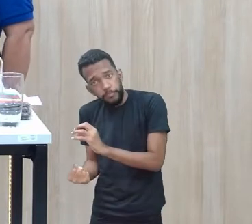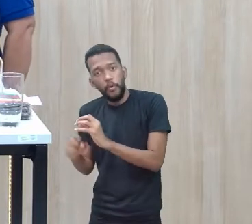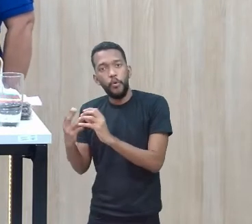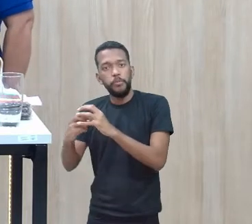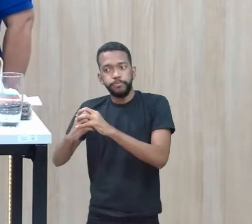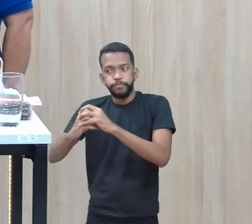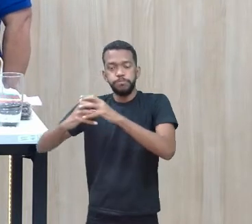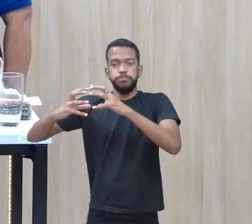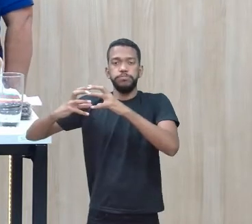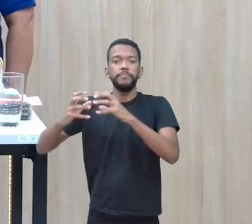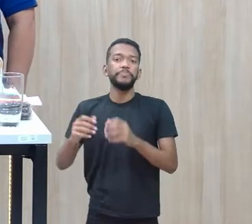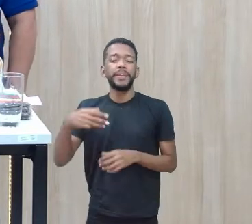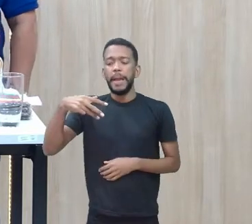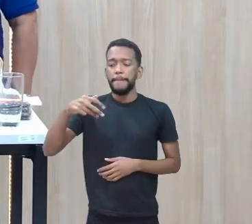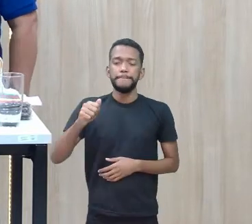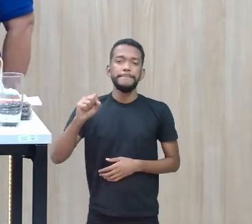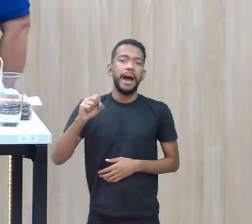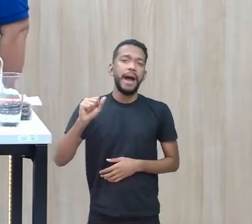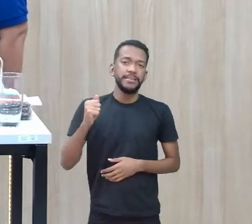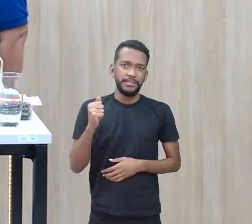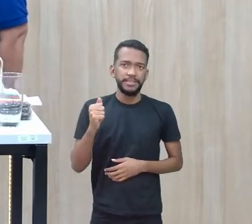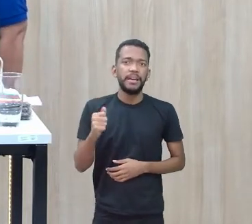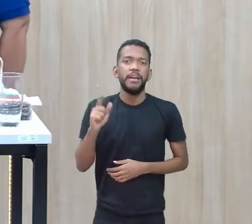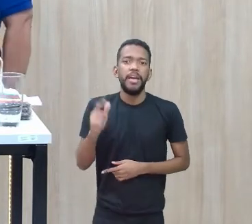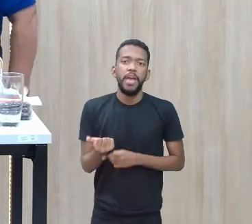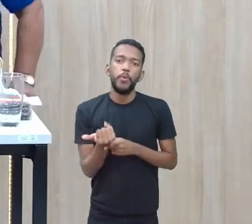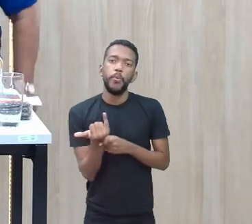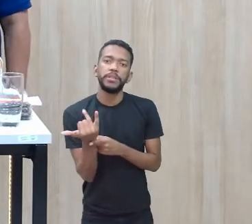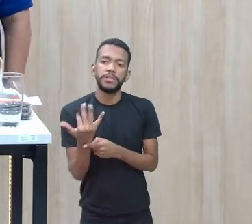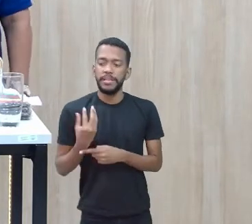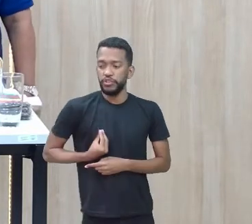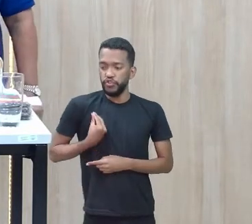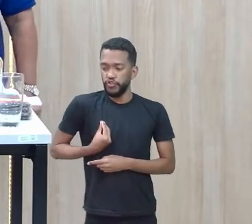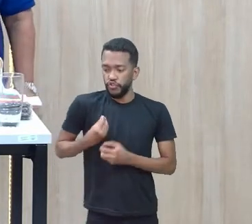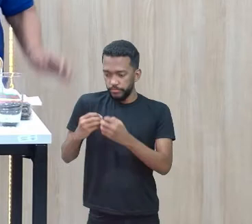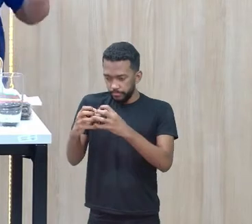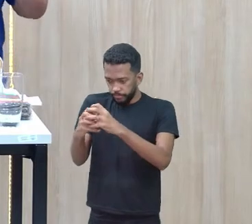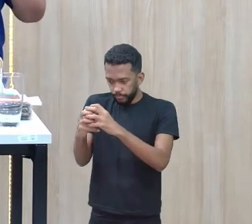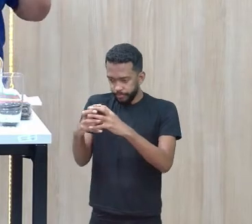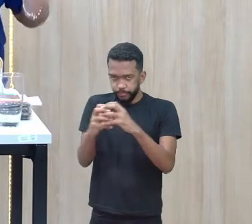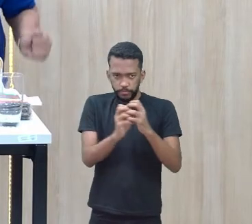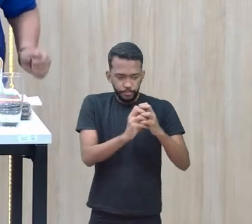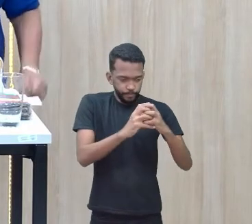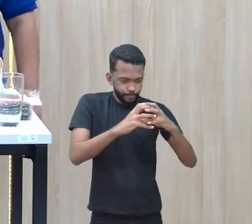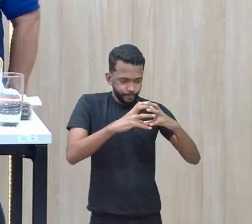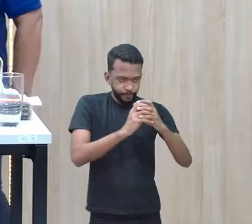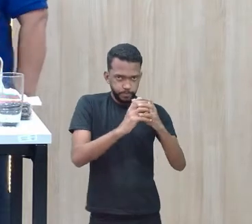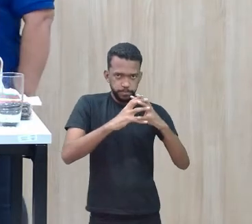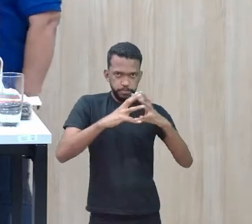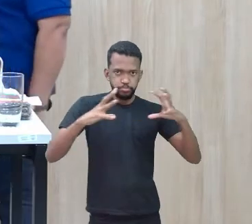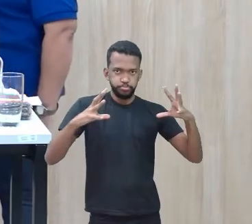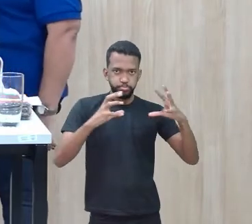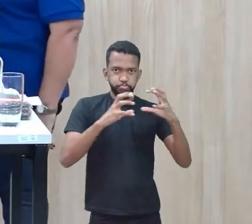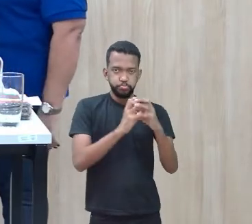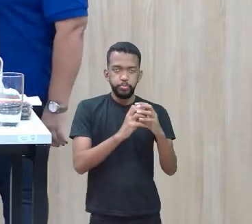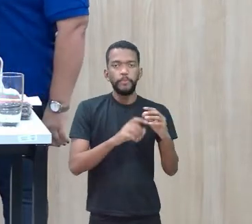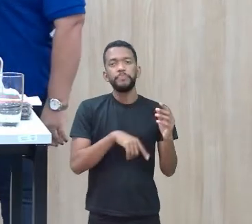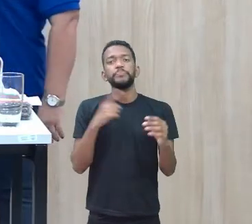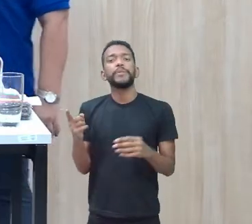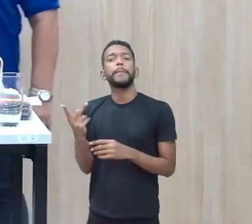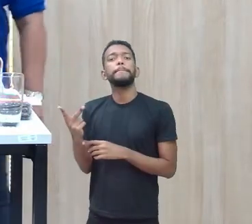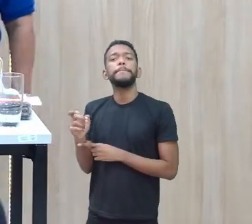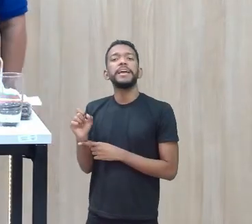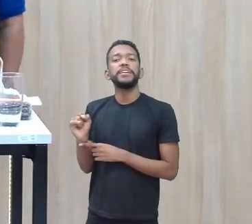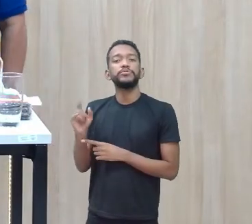entender. Massa é a quantidade de matéria presente em um corpo. Então, essa é a massa. E peso? Peso